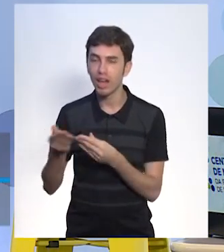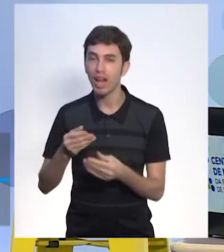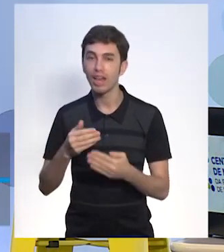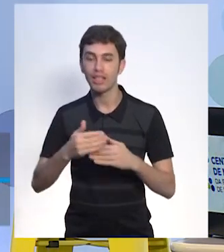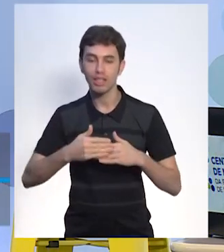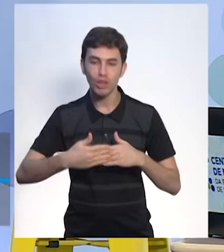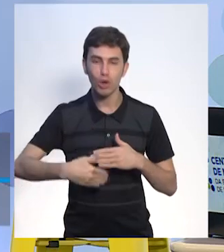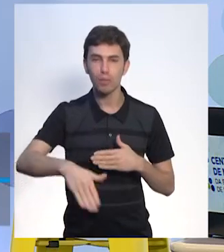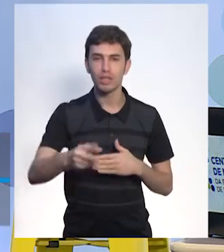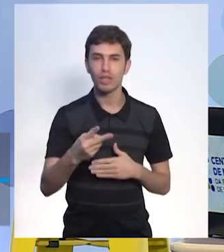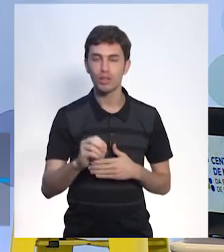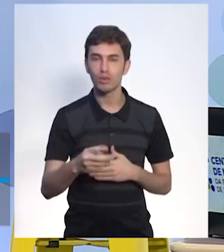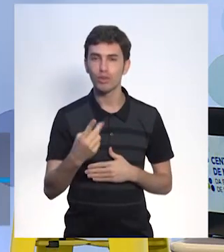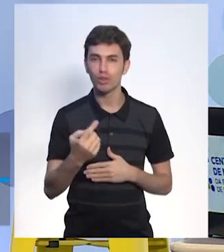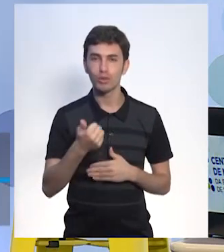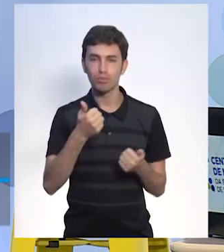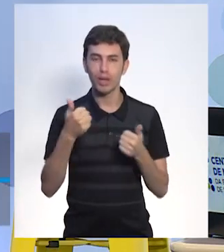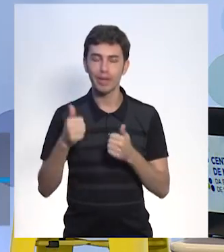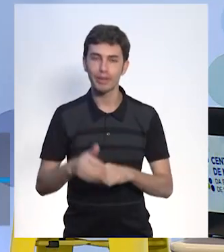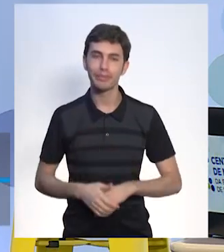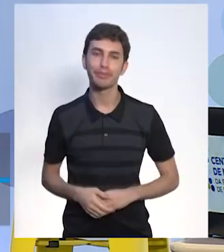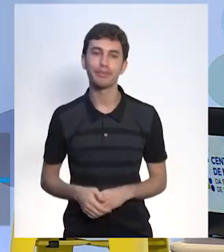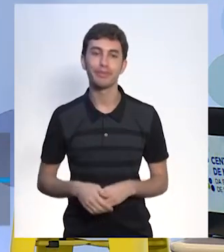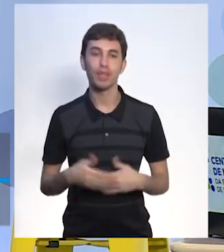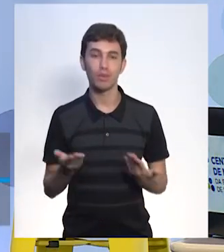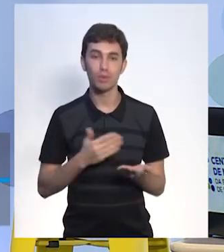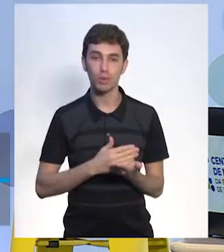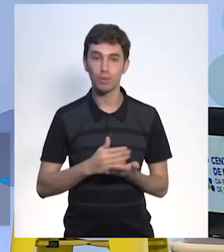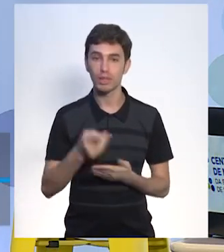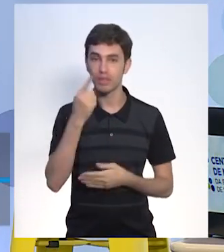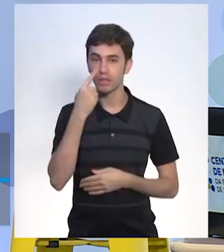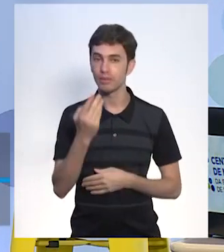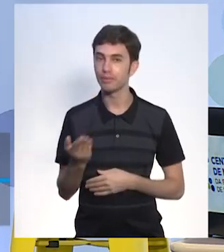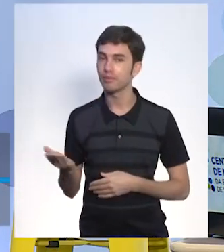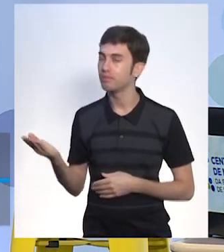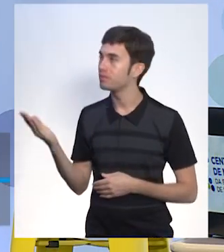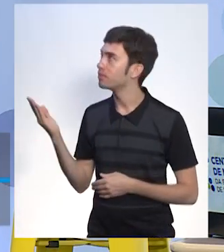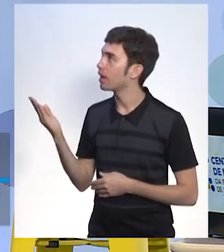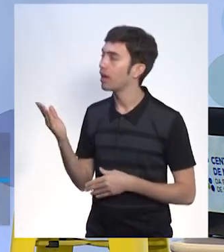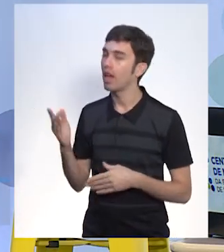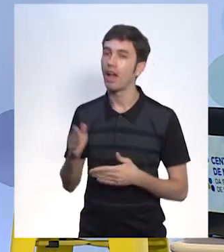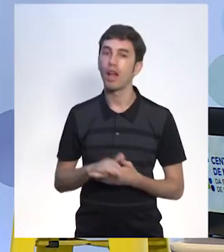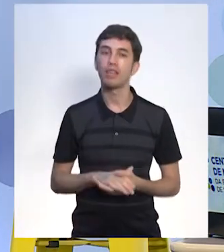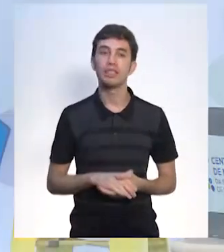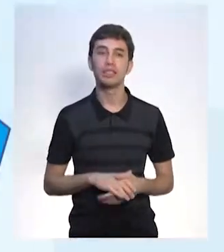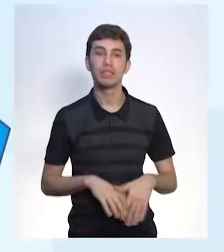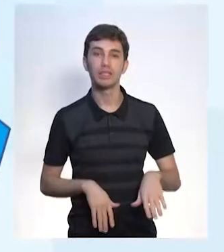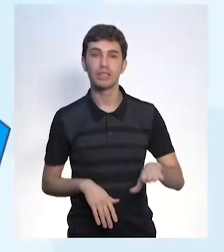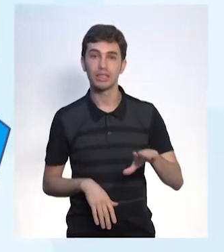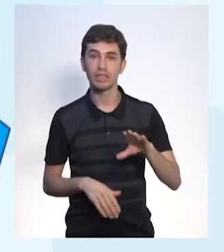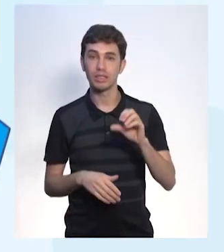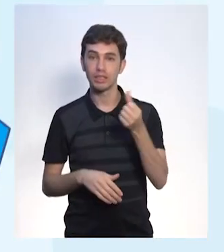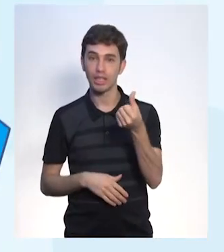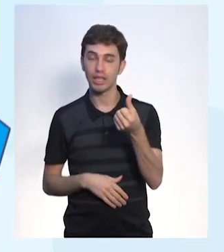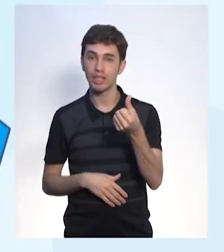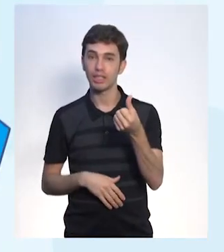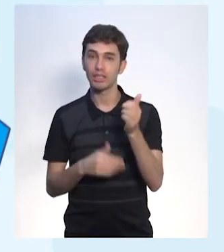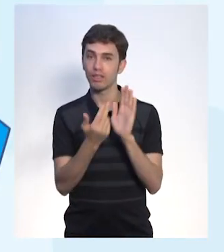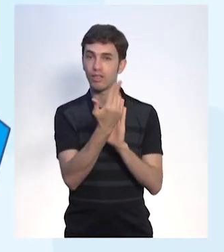página virada. Vamos começar a aula, então. Olha lá, nosso diretor vai colocar para vocês aí 6 figuras,